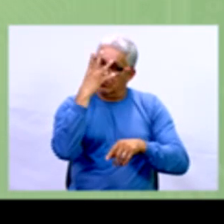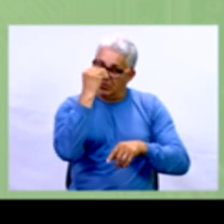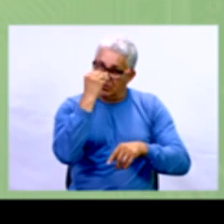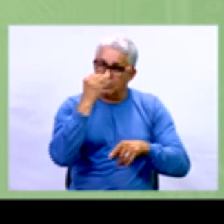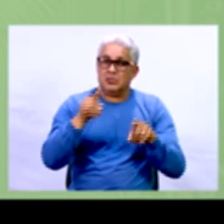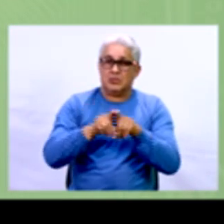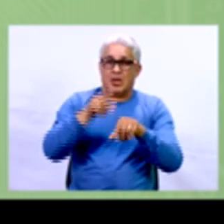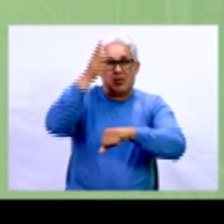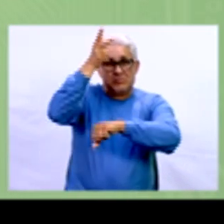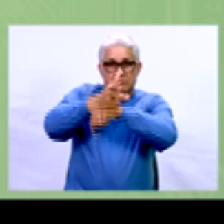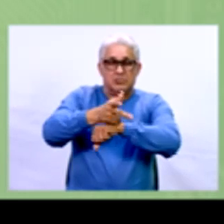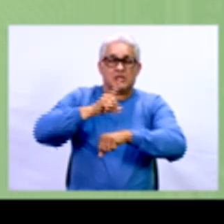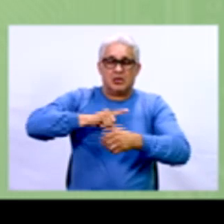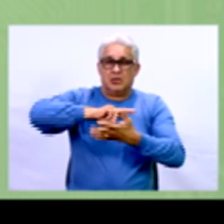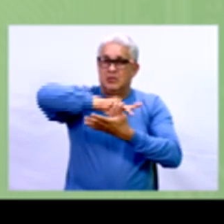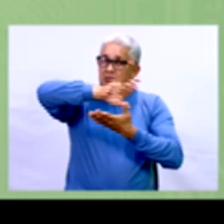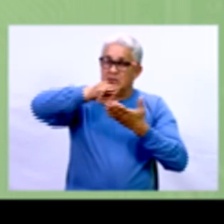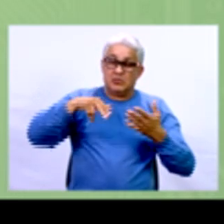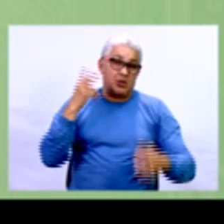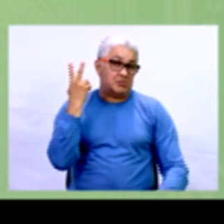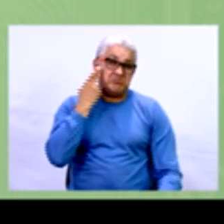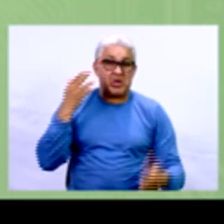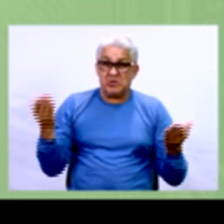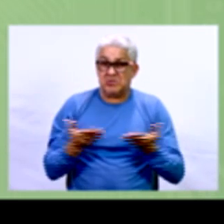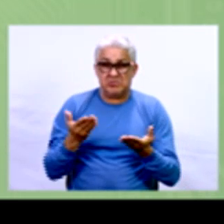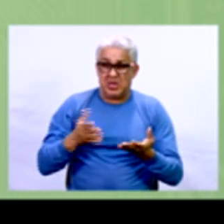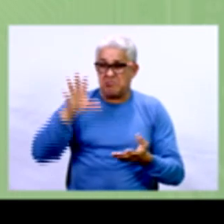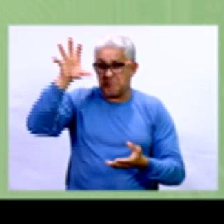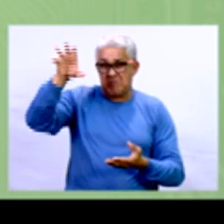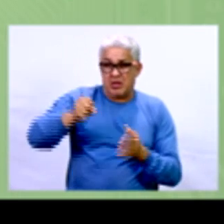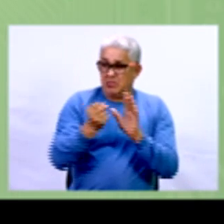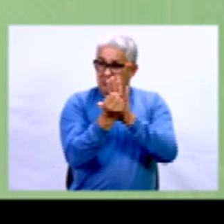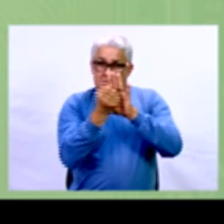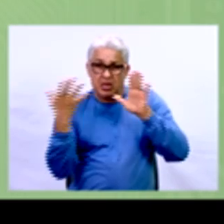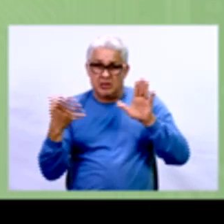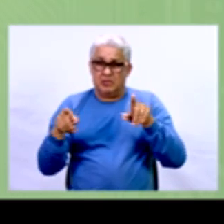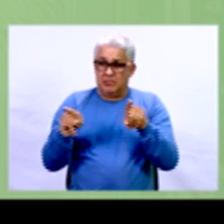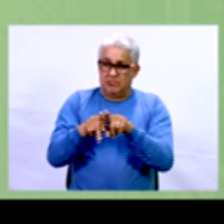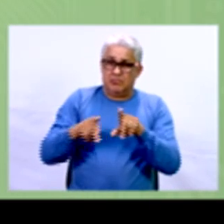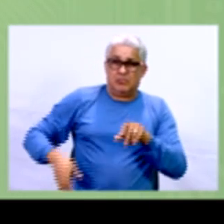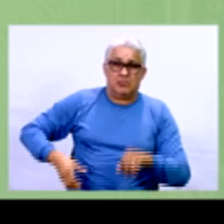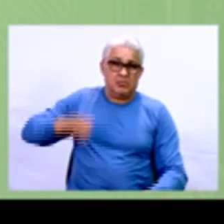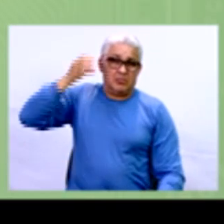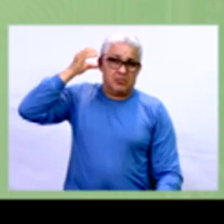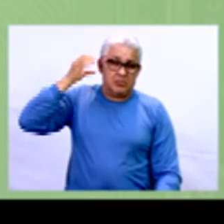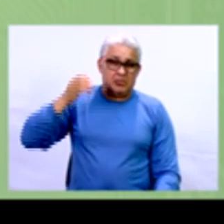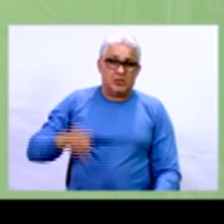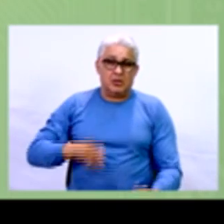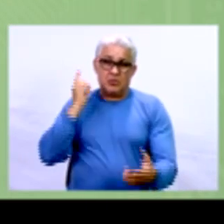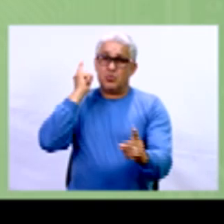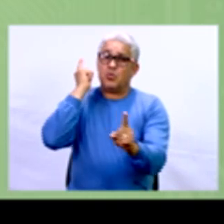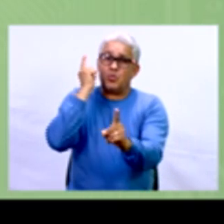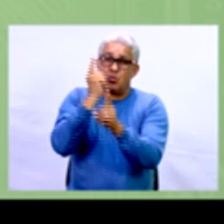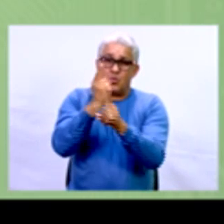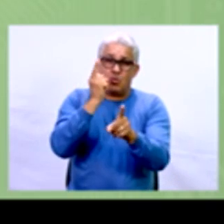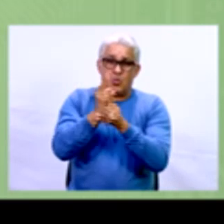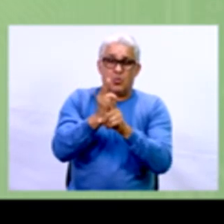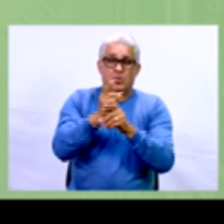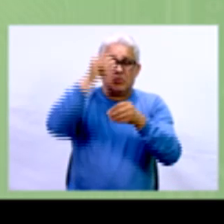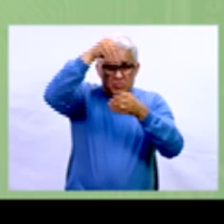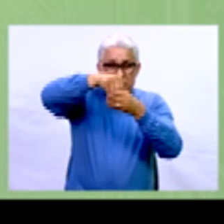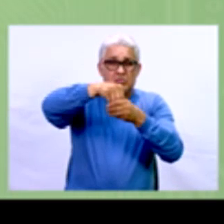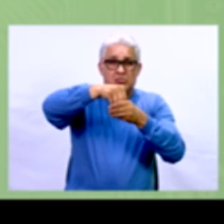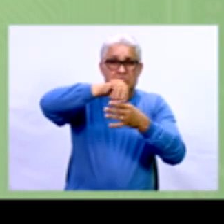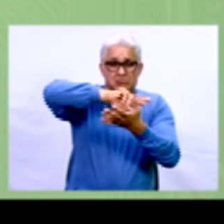principalmente vídeos. Então, hoje em dia é muito comum você pegar uma aplicação para smartphone e encontrar esses recursos